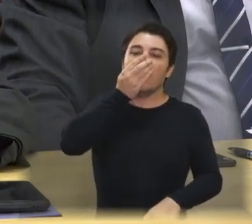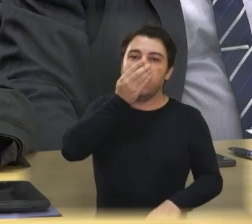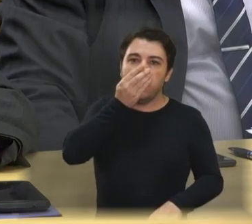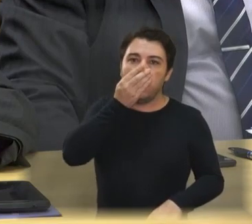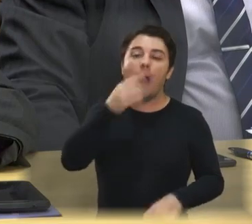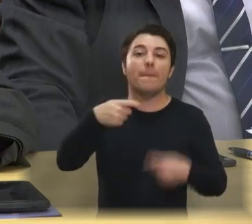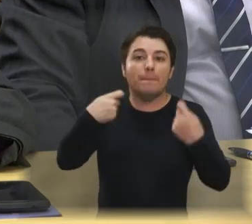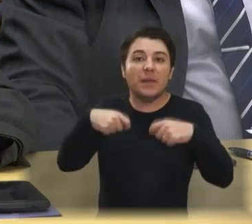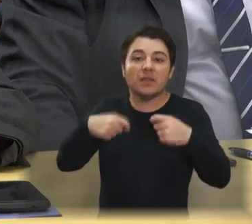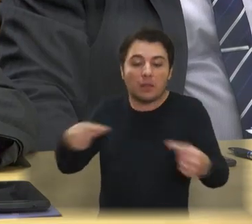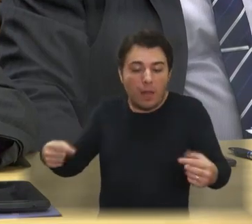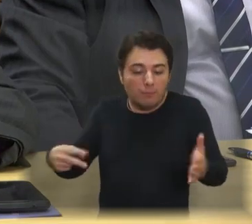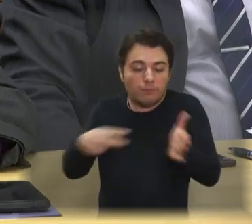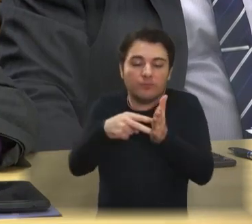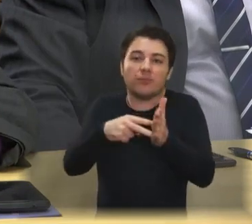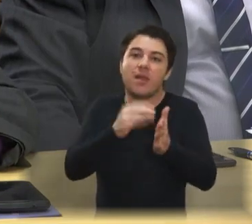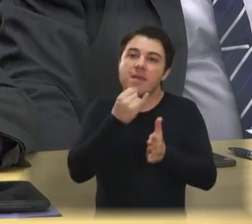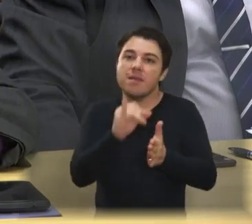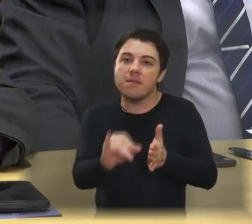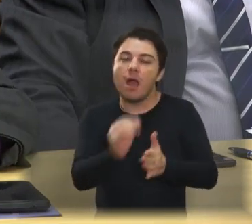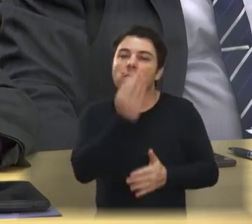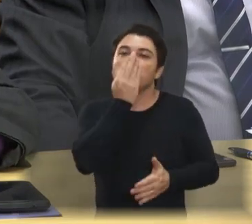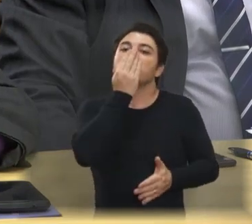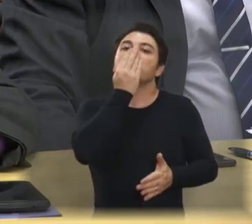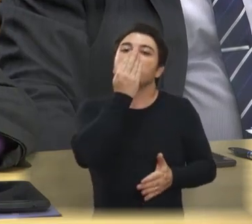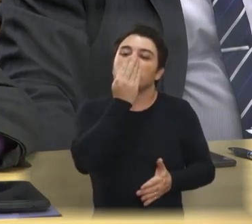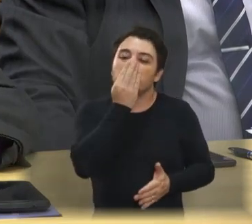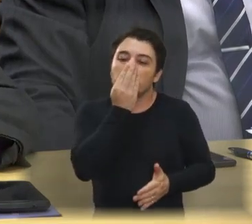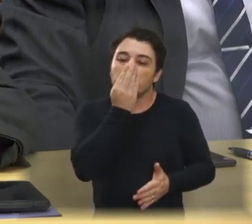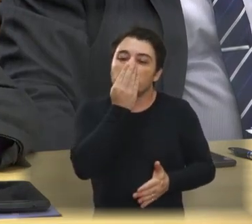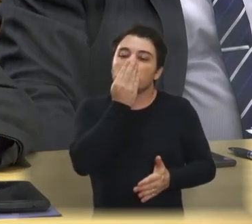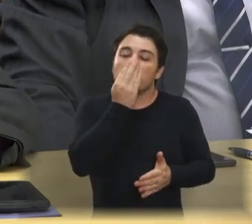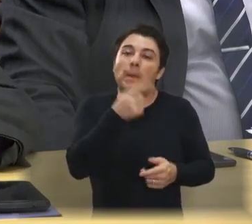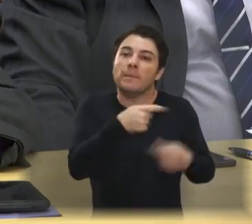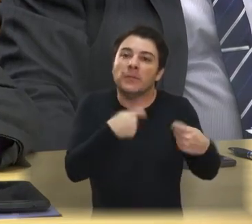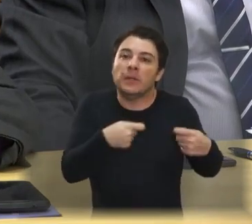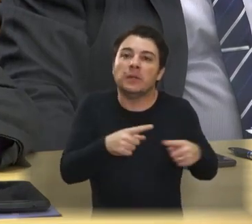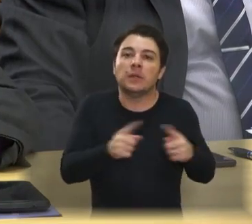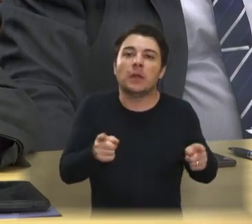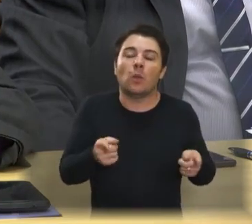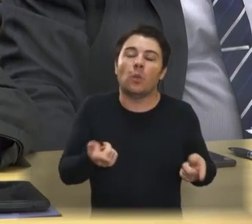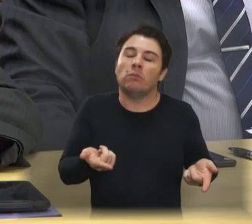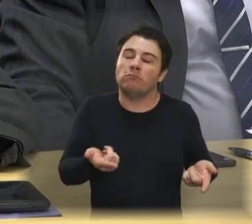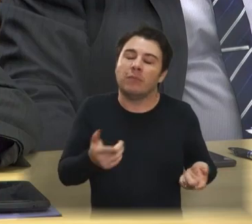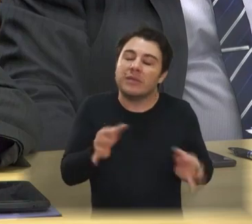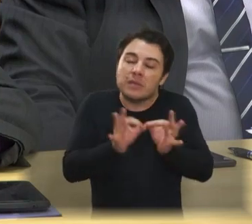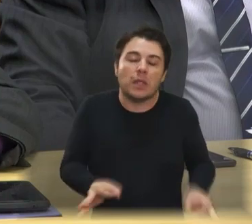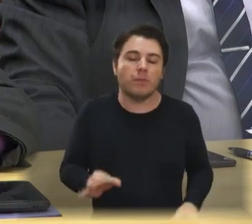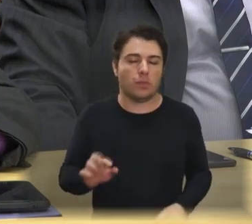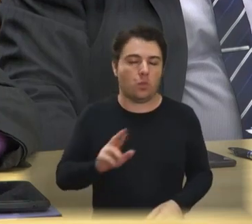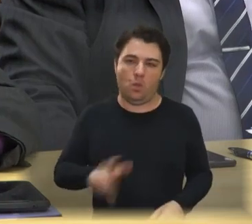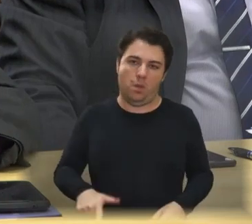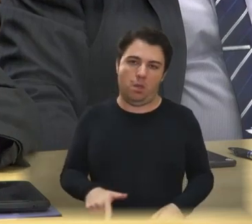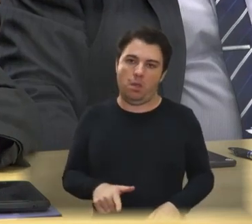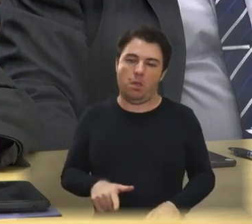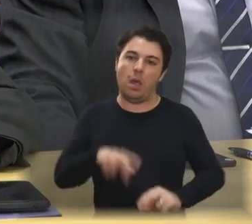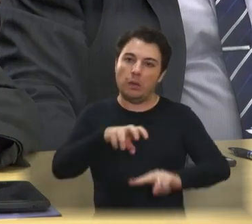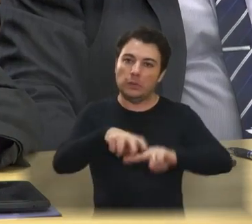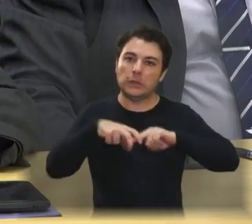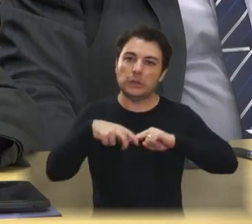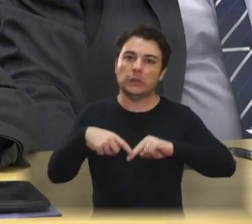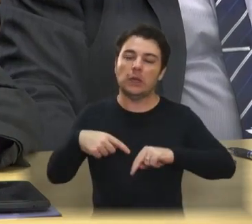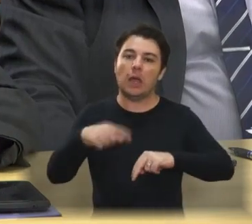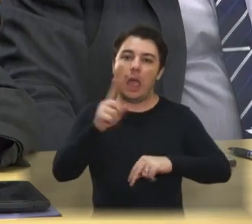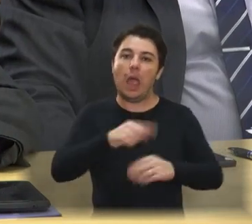né que dependa de energia elétrica né então pode parecer simples mas não é né então eu creio que é tem toda uma